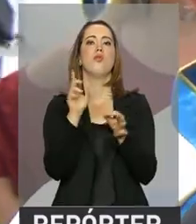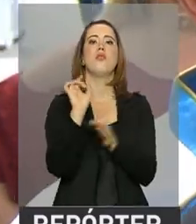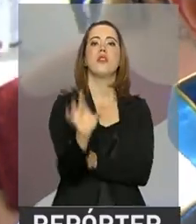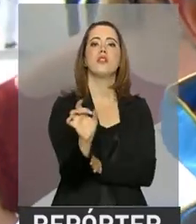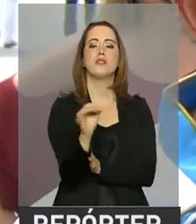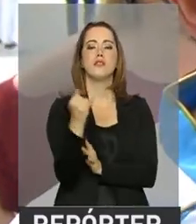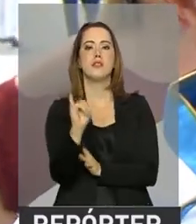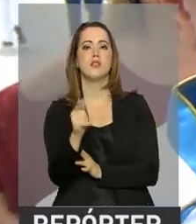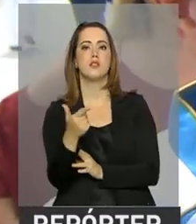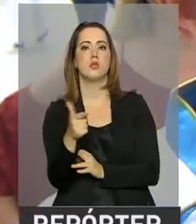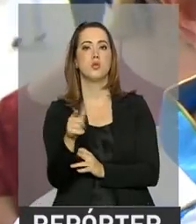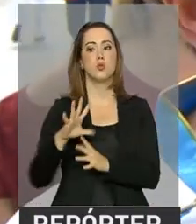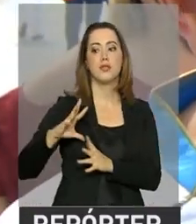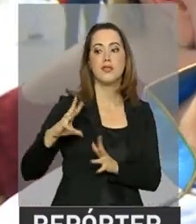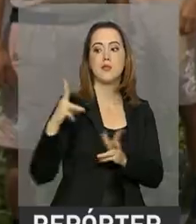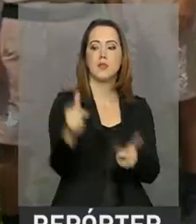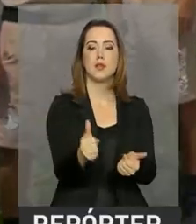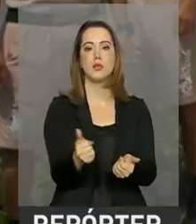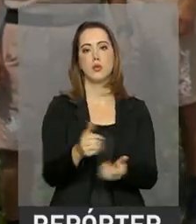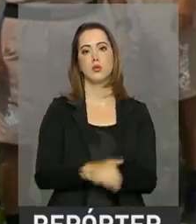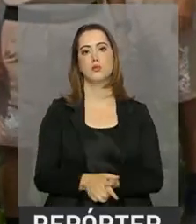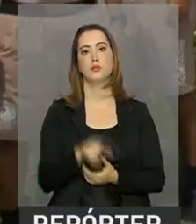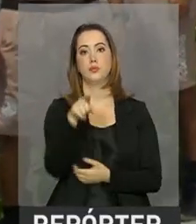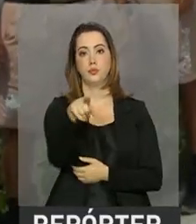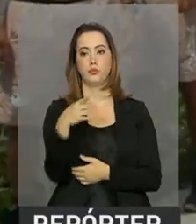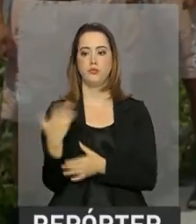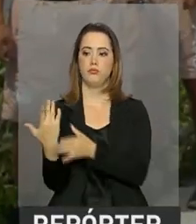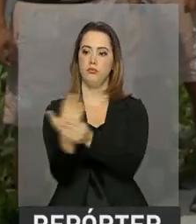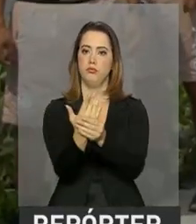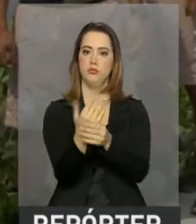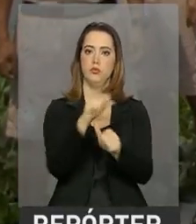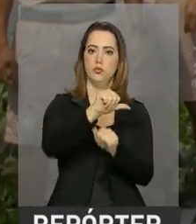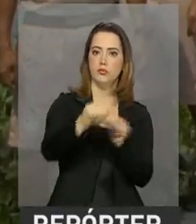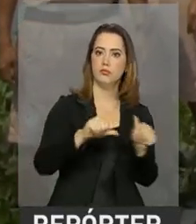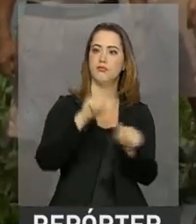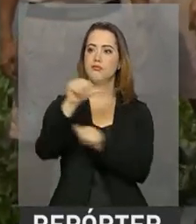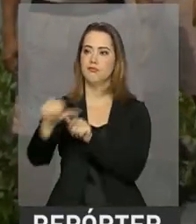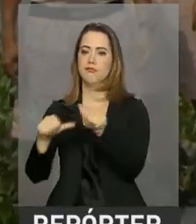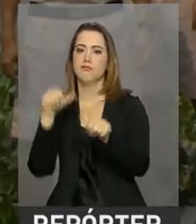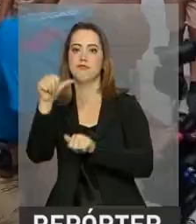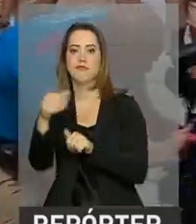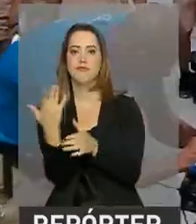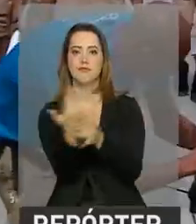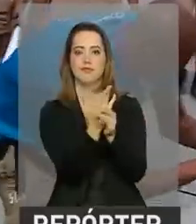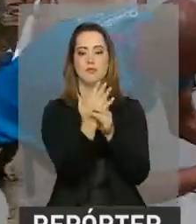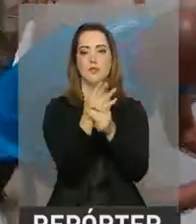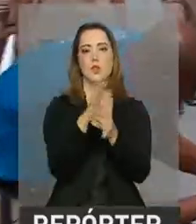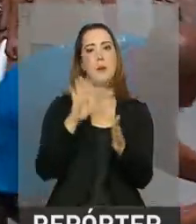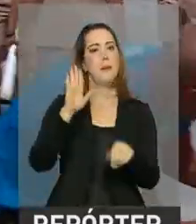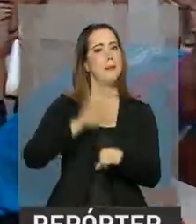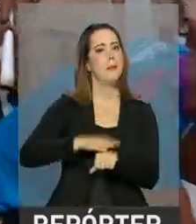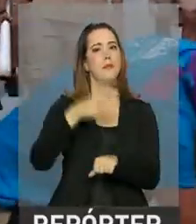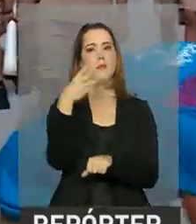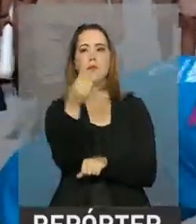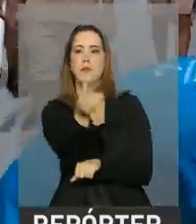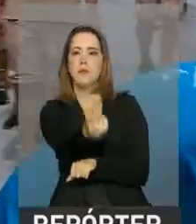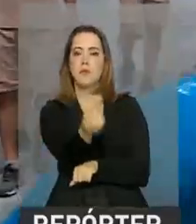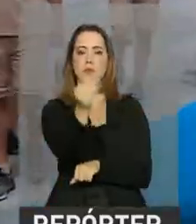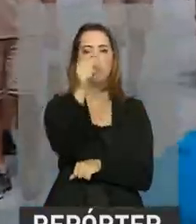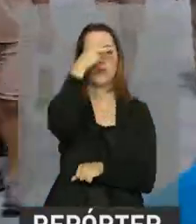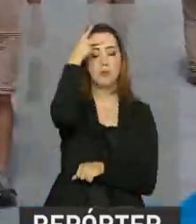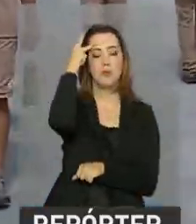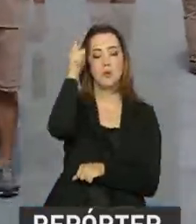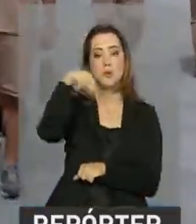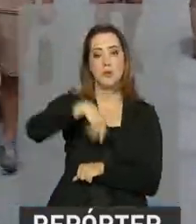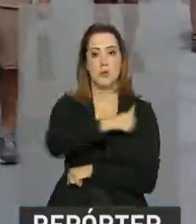se não for para todos para a maioria de mão em mão o fogo paralímpico vai ser conduzido por mais de 360 pessoas